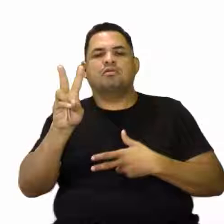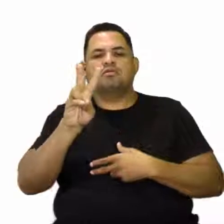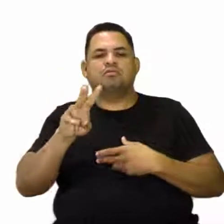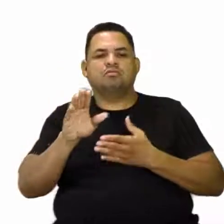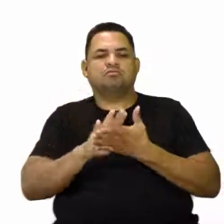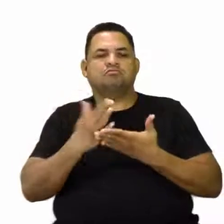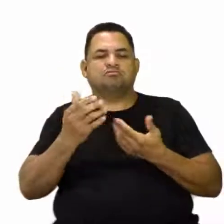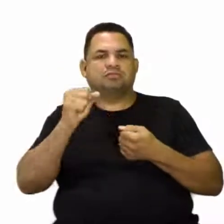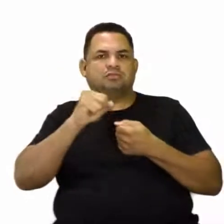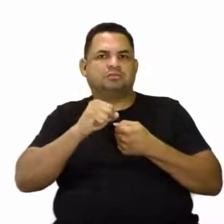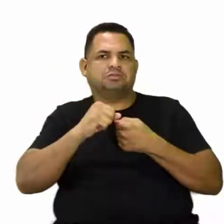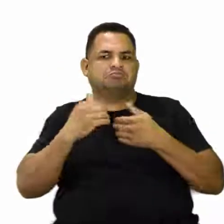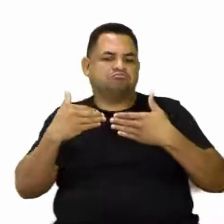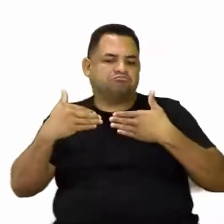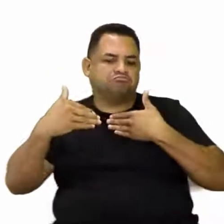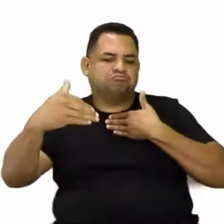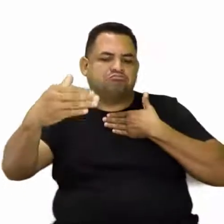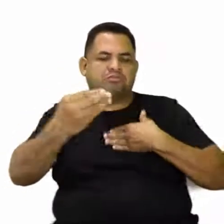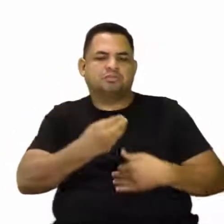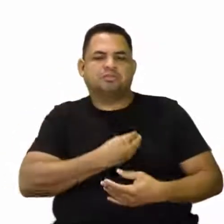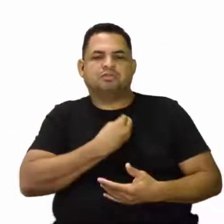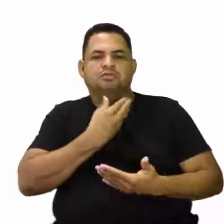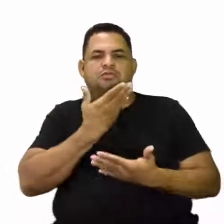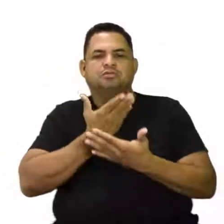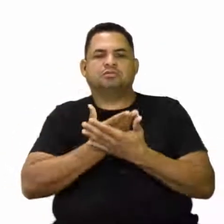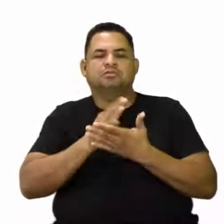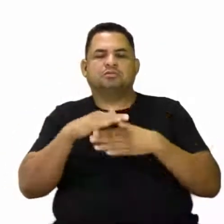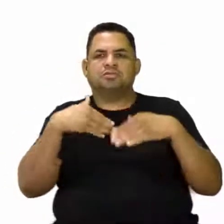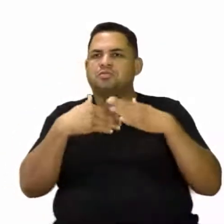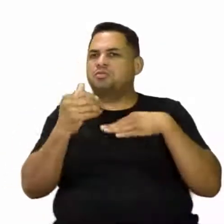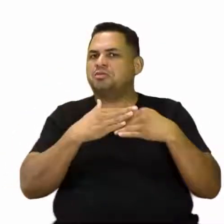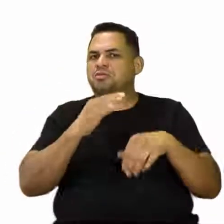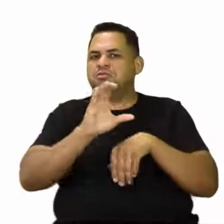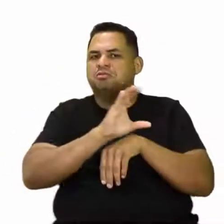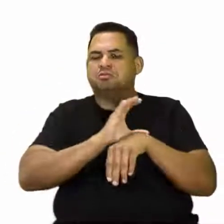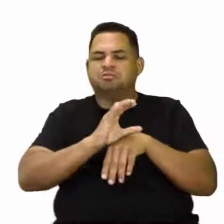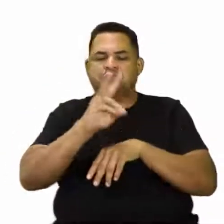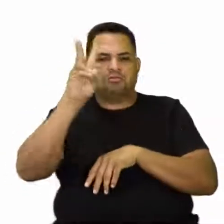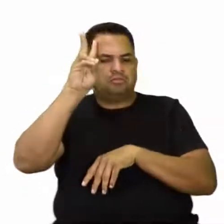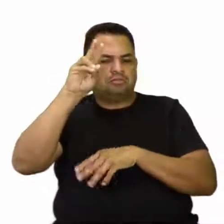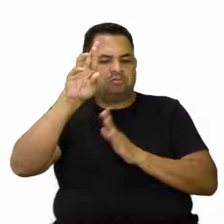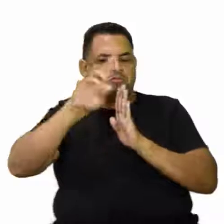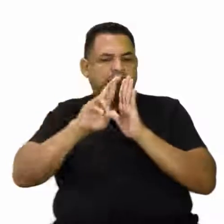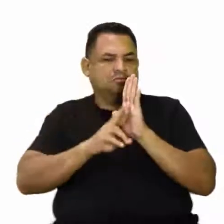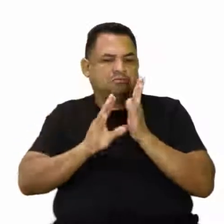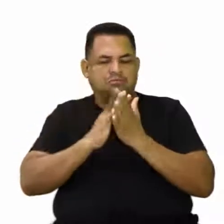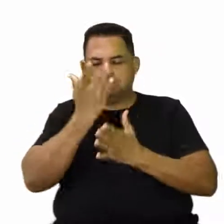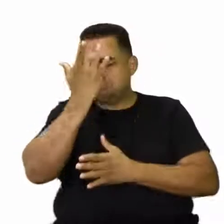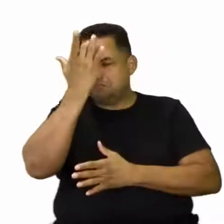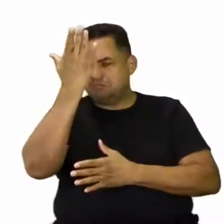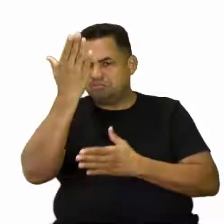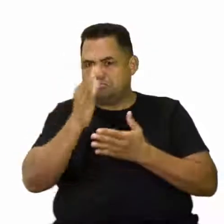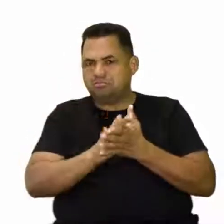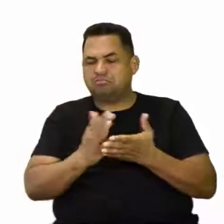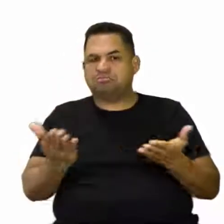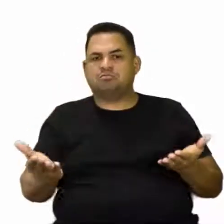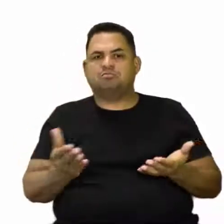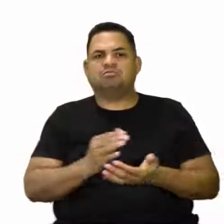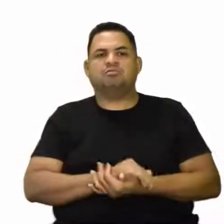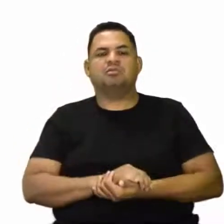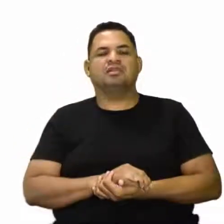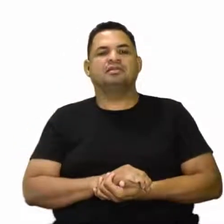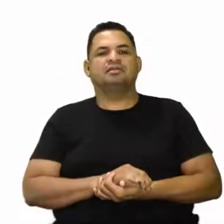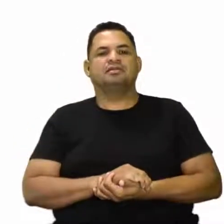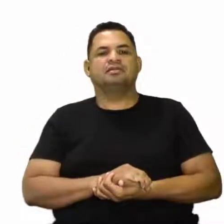você venha fazer aí no decorrer da sua vida escolar ou qualquer outro concurso, lembre dessas regras que vai facilitar bastante a sua